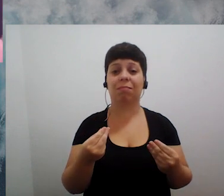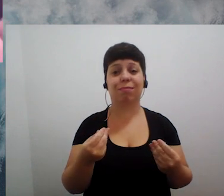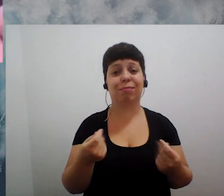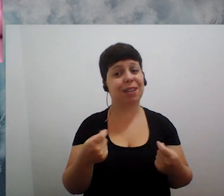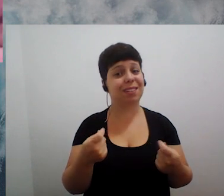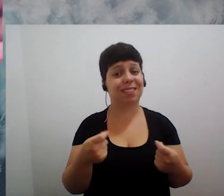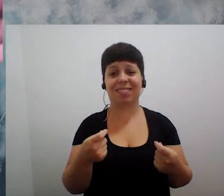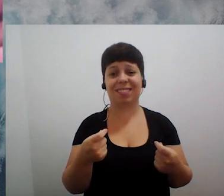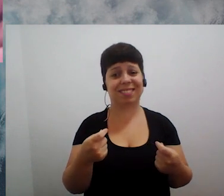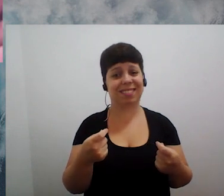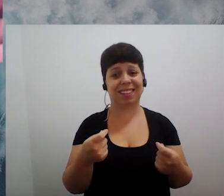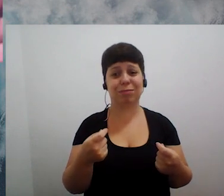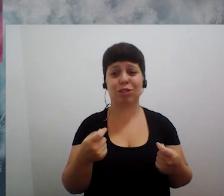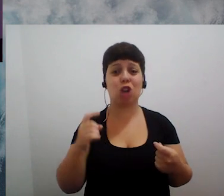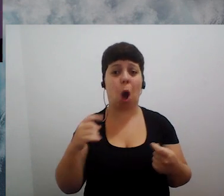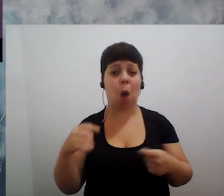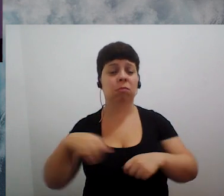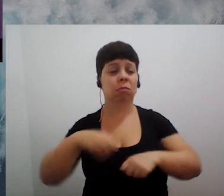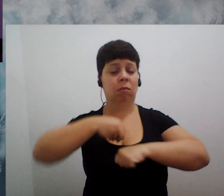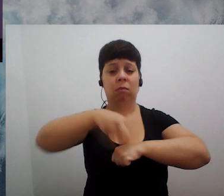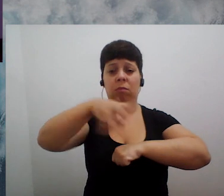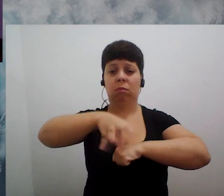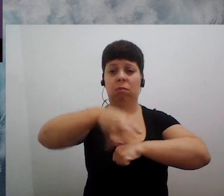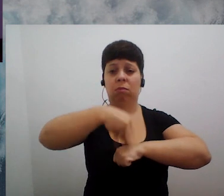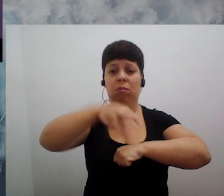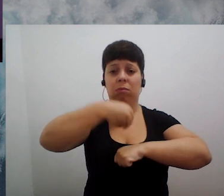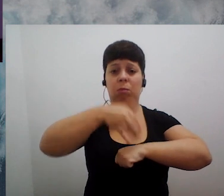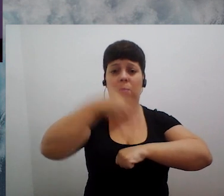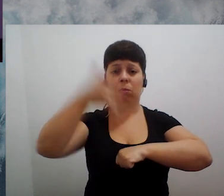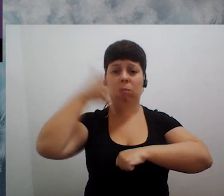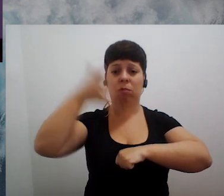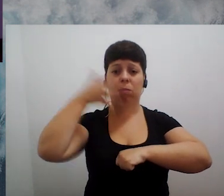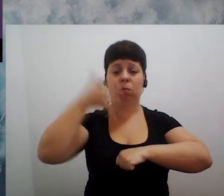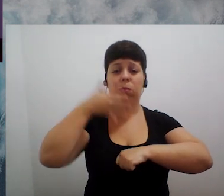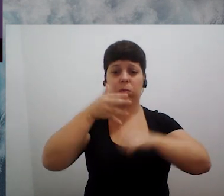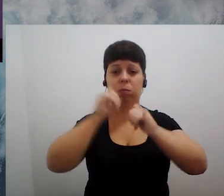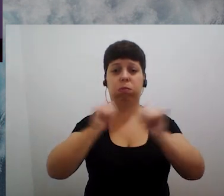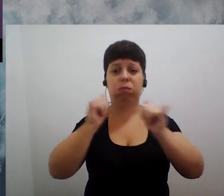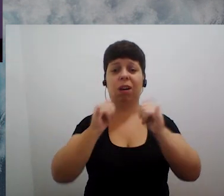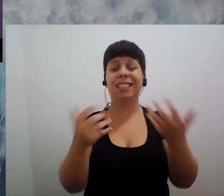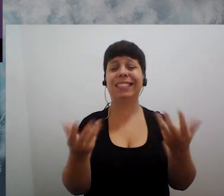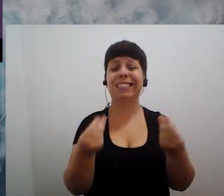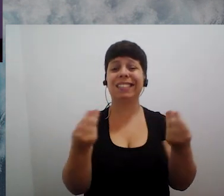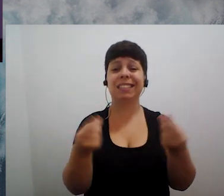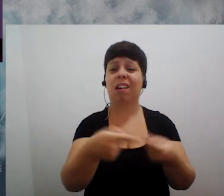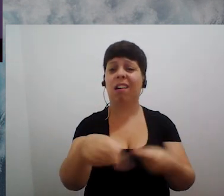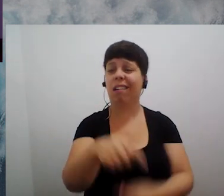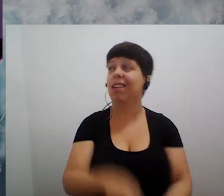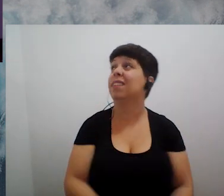tato, né? Porque a gente também não pode trazer uma coisa de fora, né? De fora para dentro,